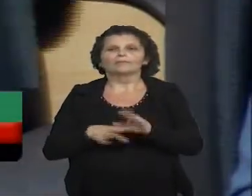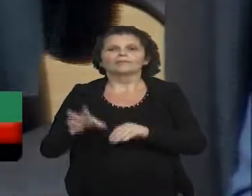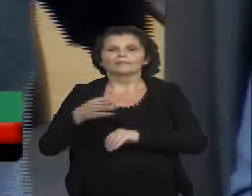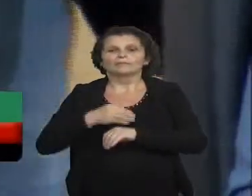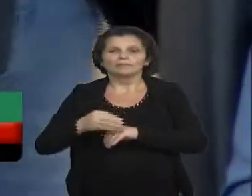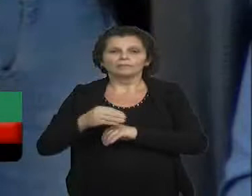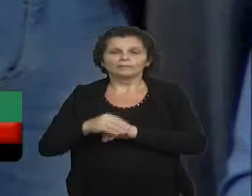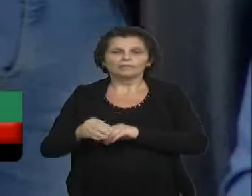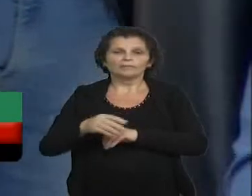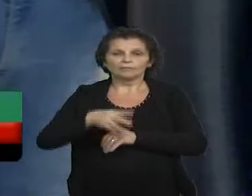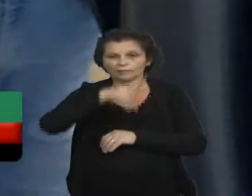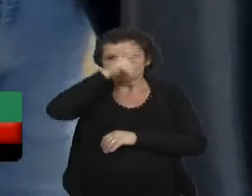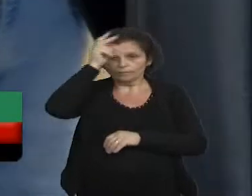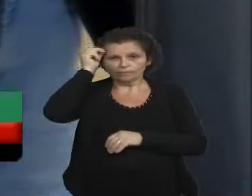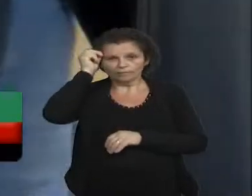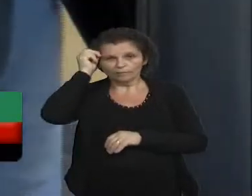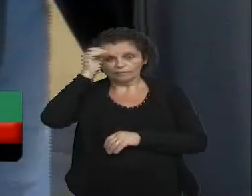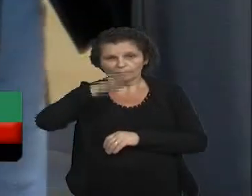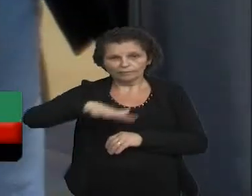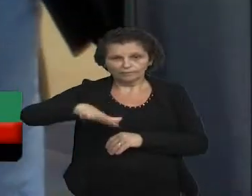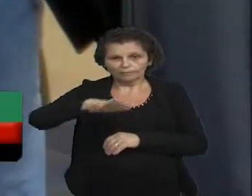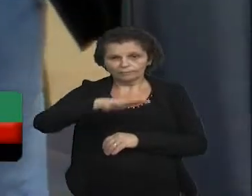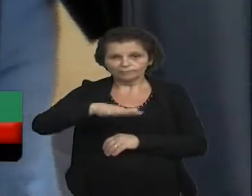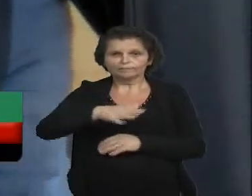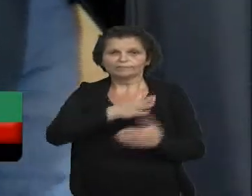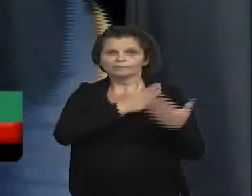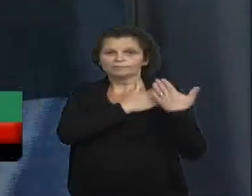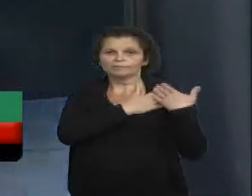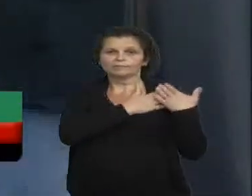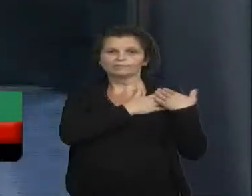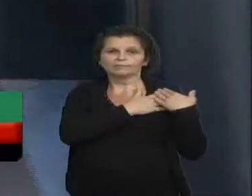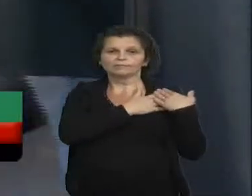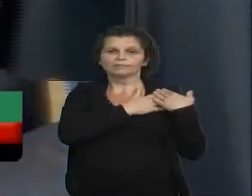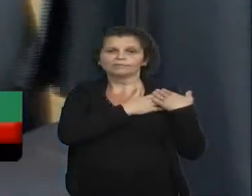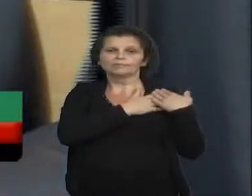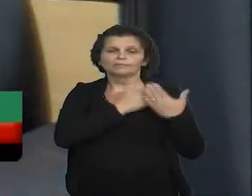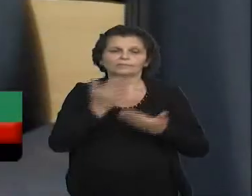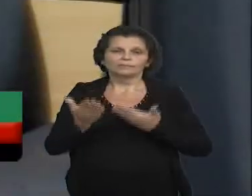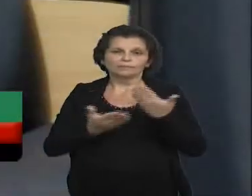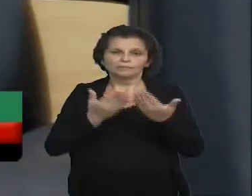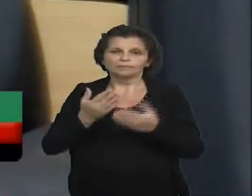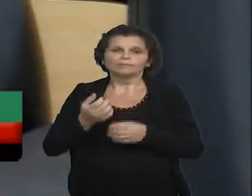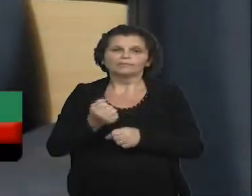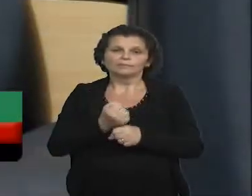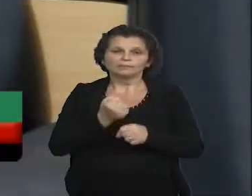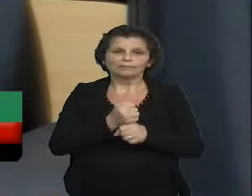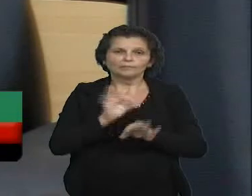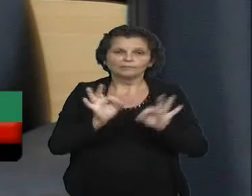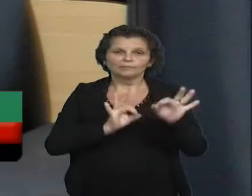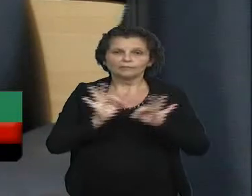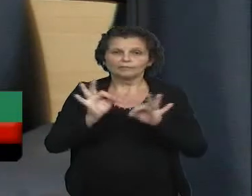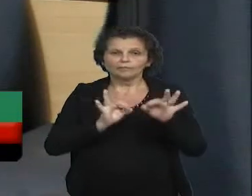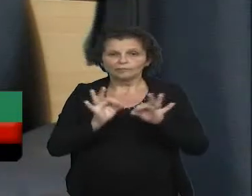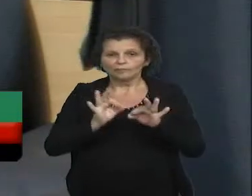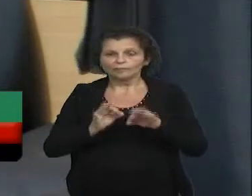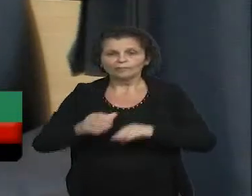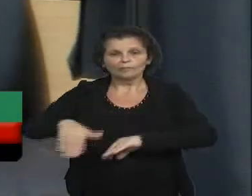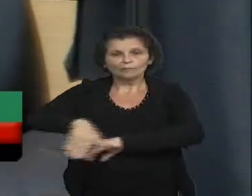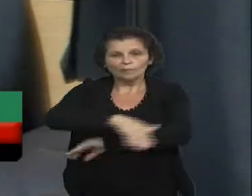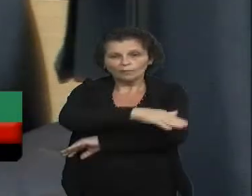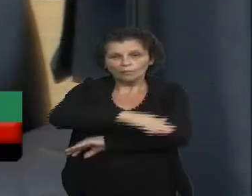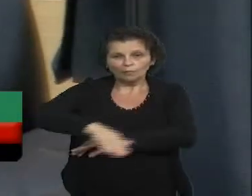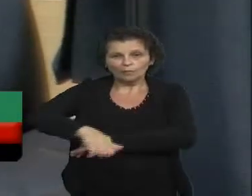enviado ofício ao senhor prefeito para que determine ao setor competente de serviços e obras reparo de pavimento